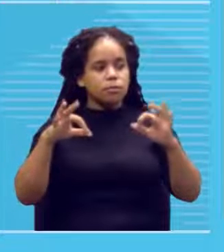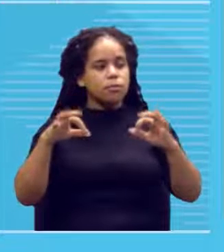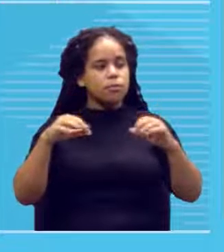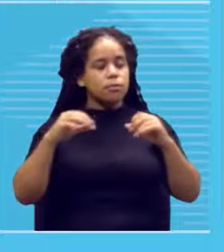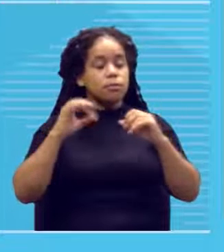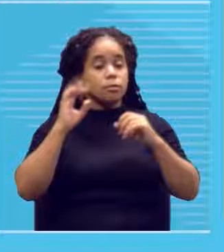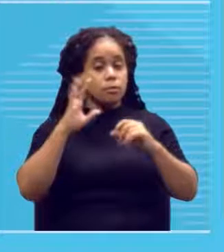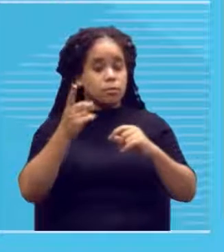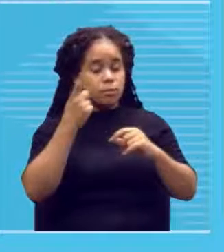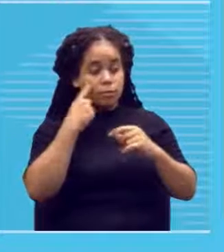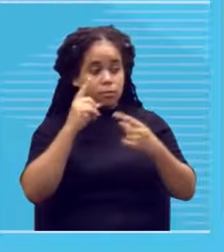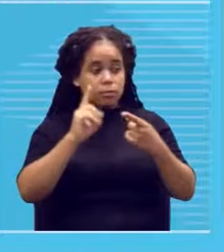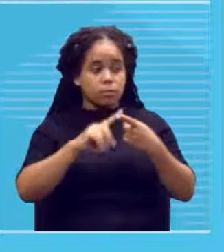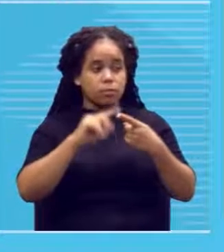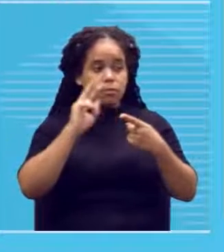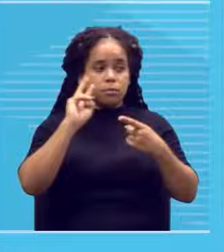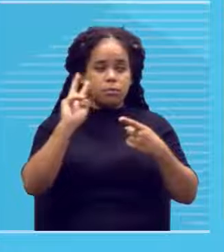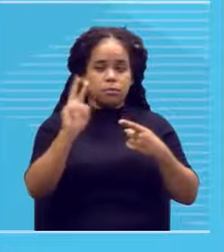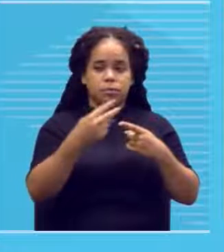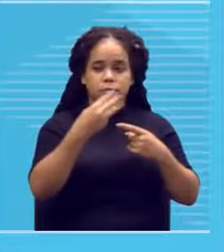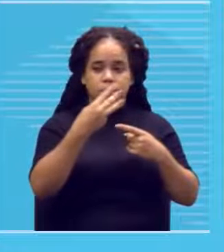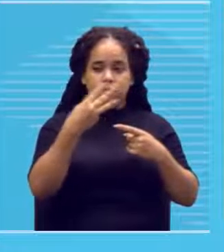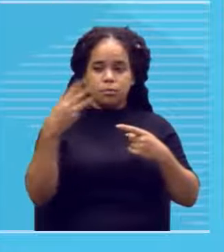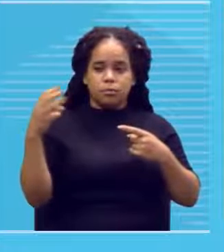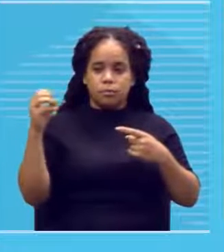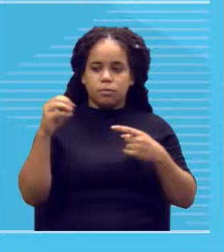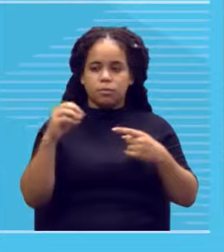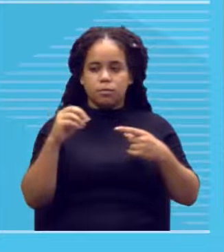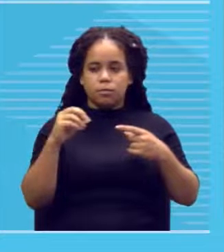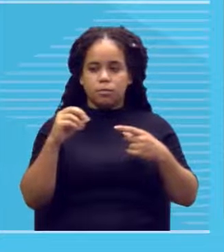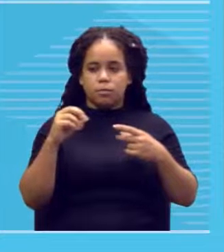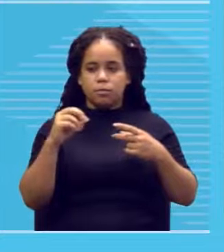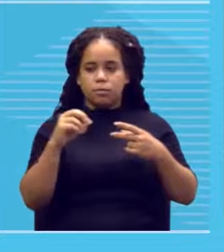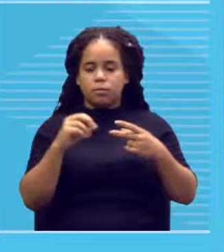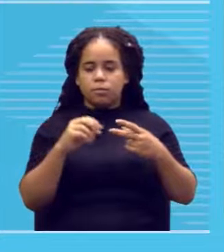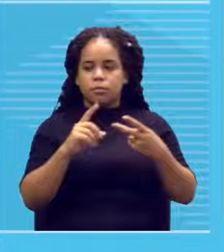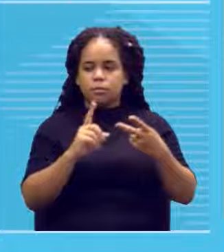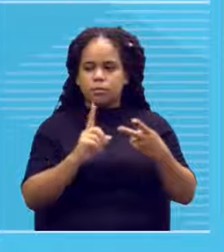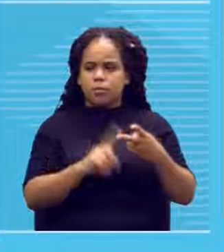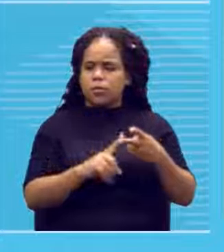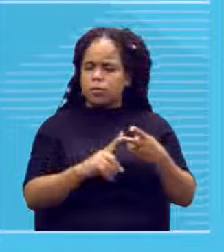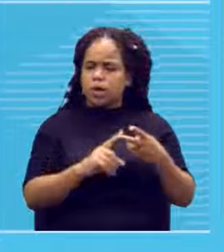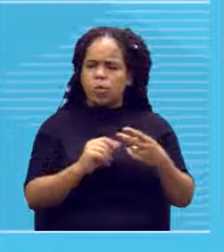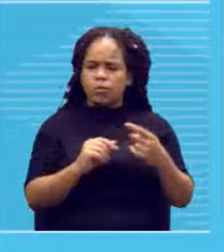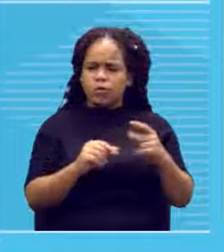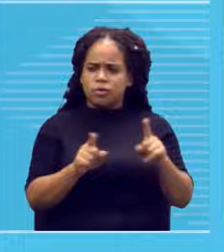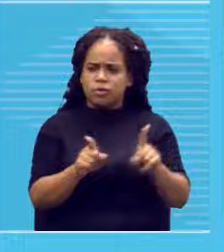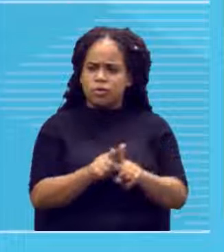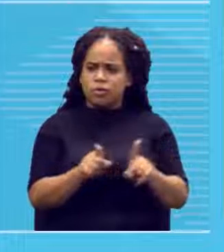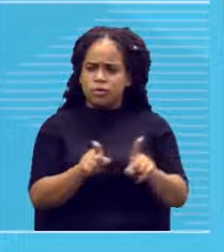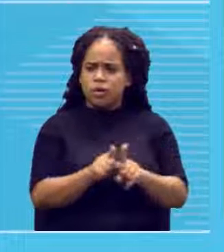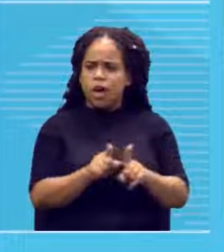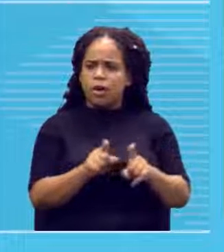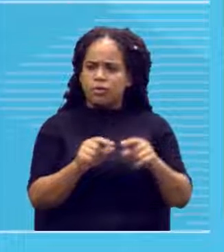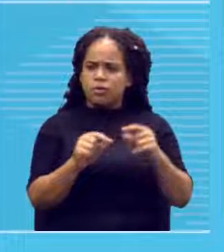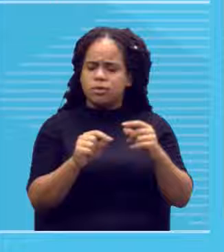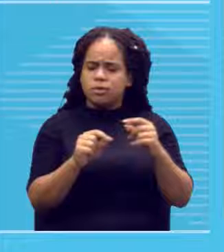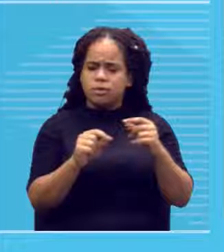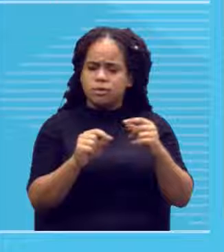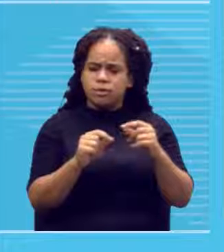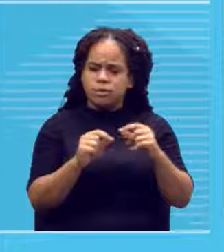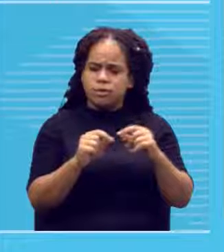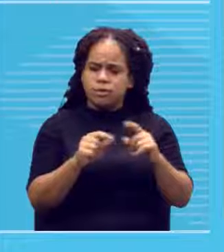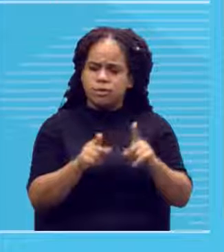ó 2.300 MM vamos lá de milímetro para metros eu vou